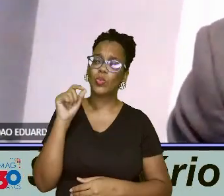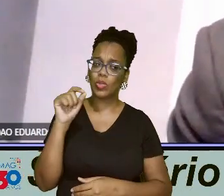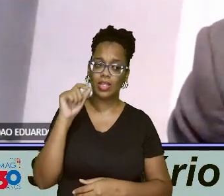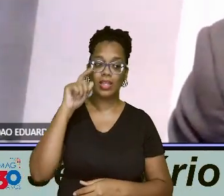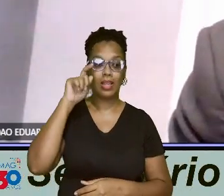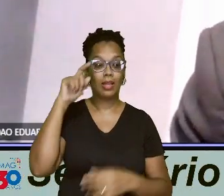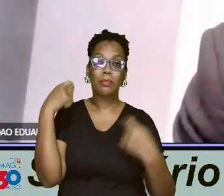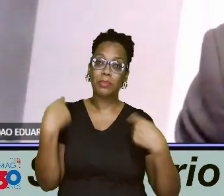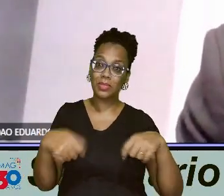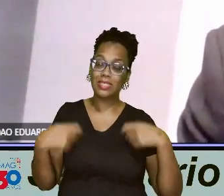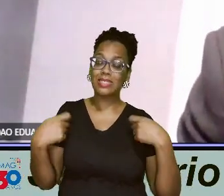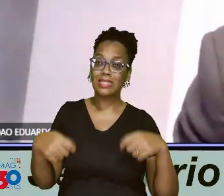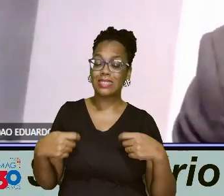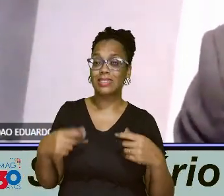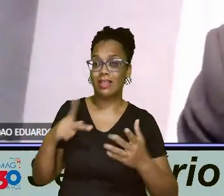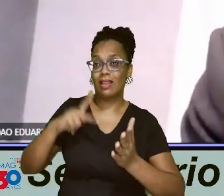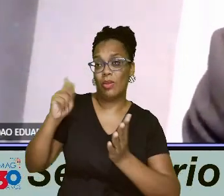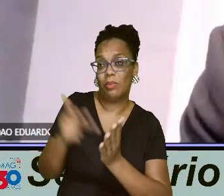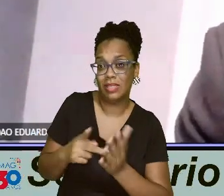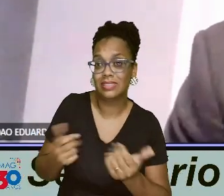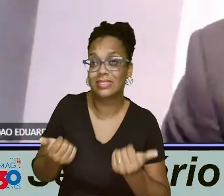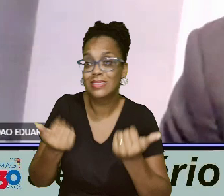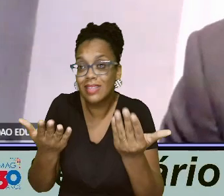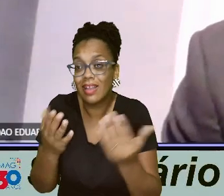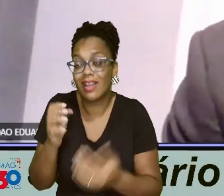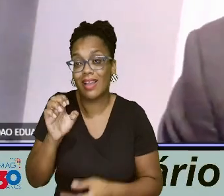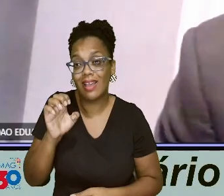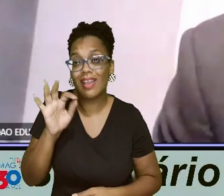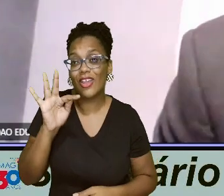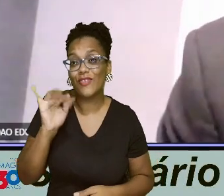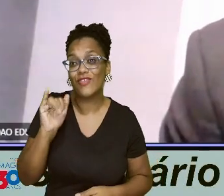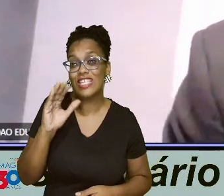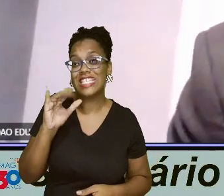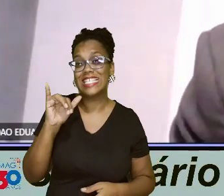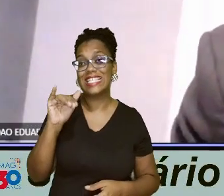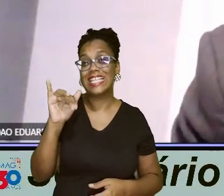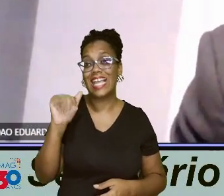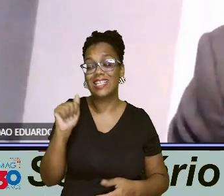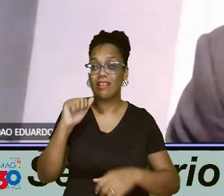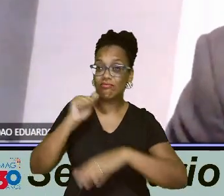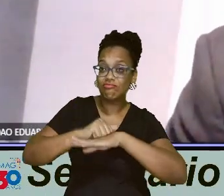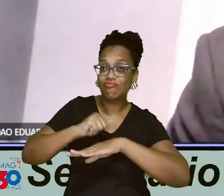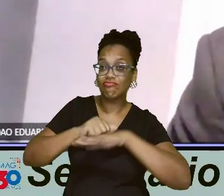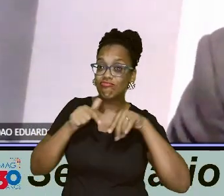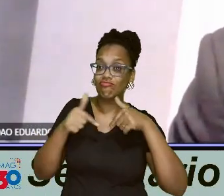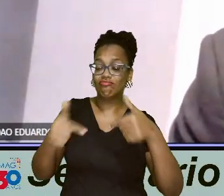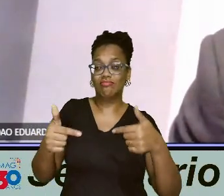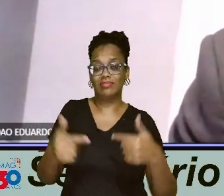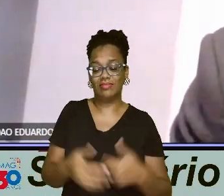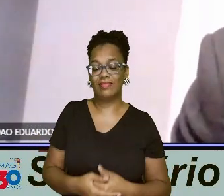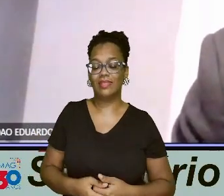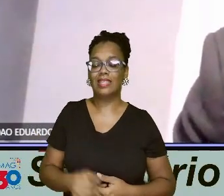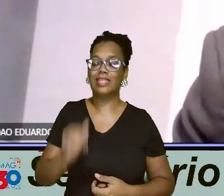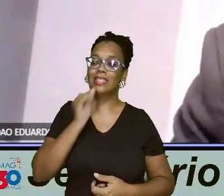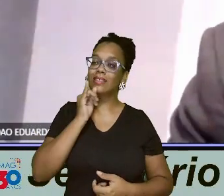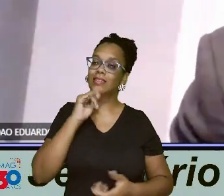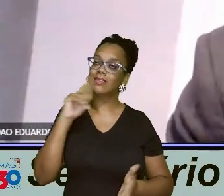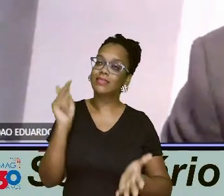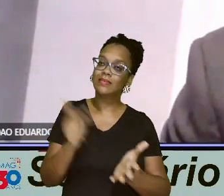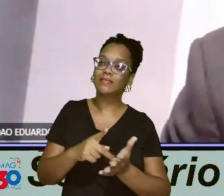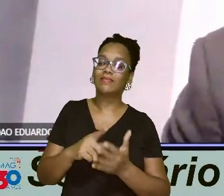preciso realmente dar eficiência, dar concretude às suas ações, né? Como uma verdadeira uma